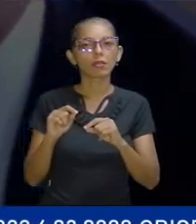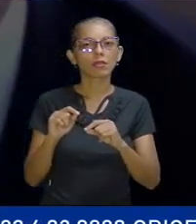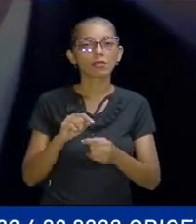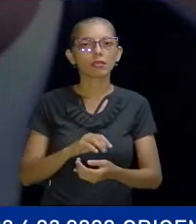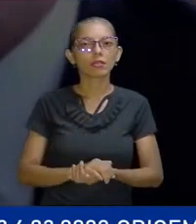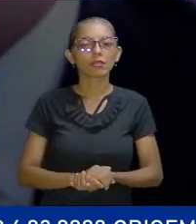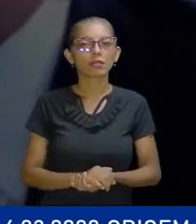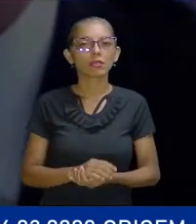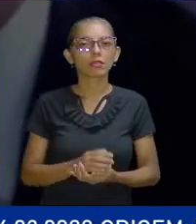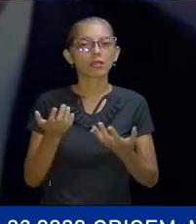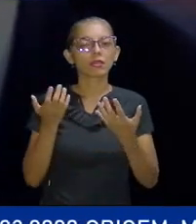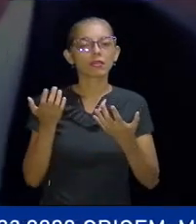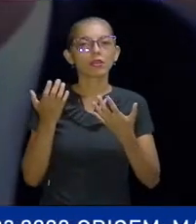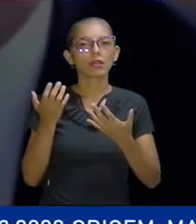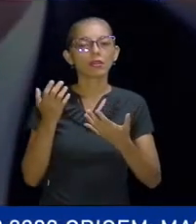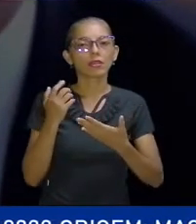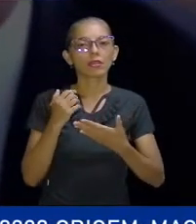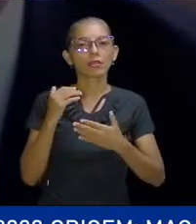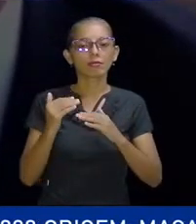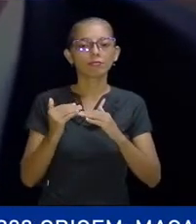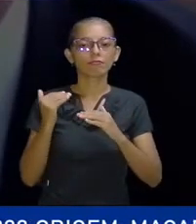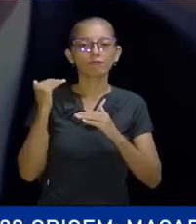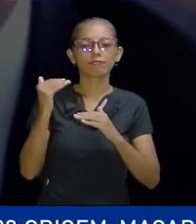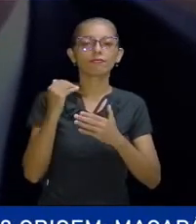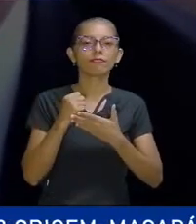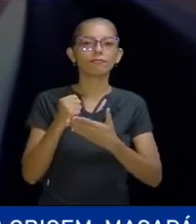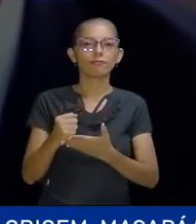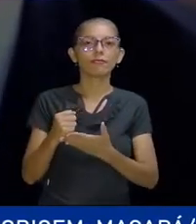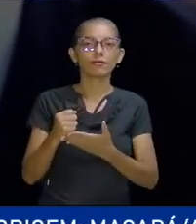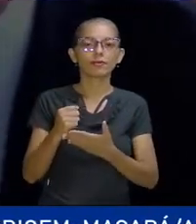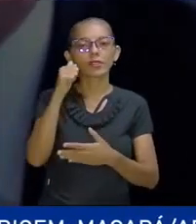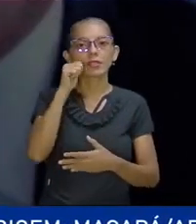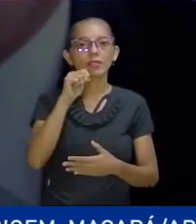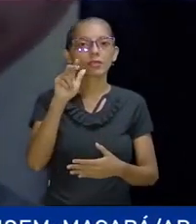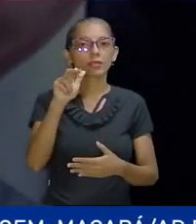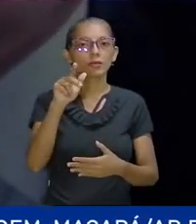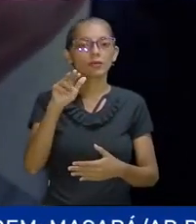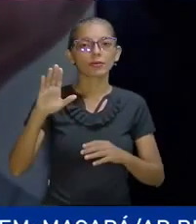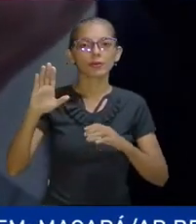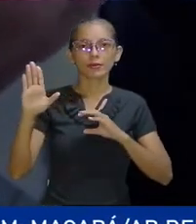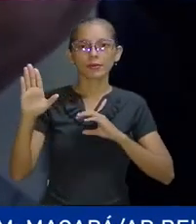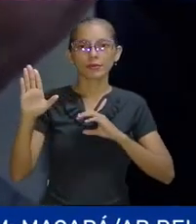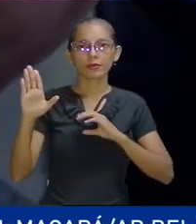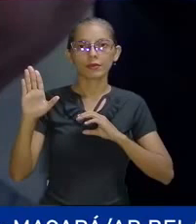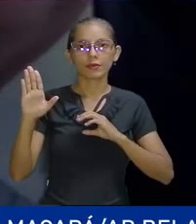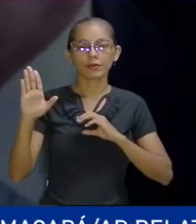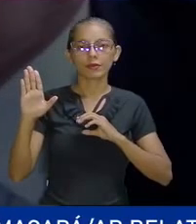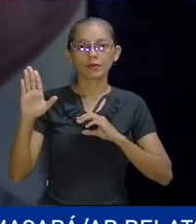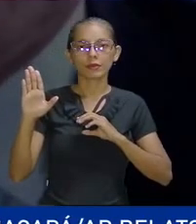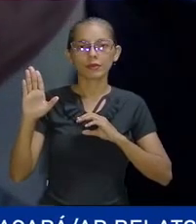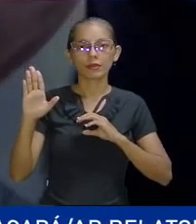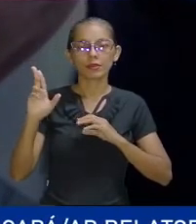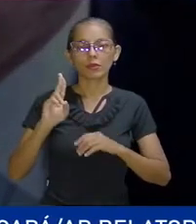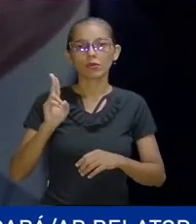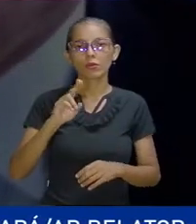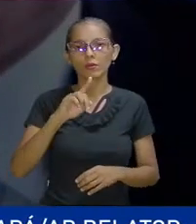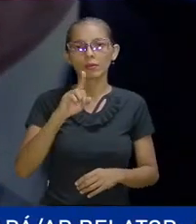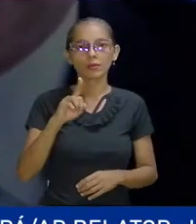e promover a candidatura de sua irmã Zeneide Costa.